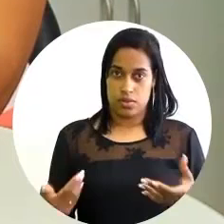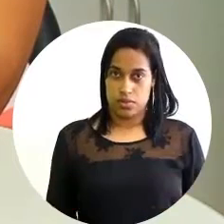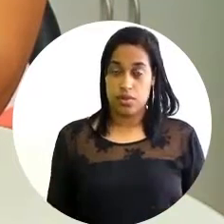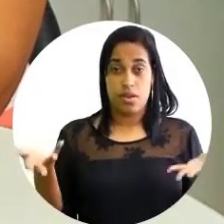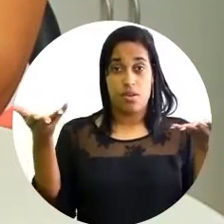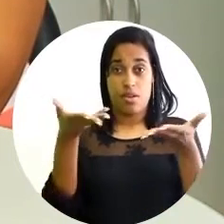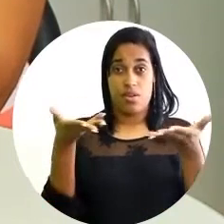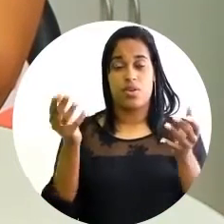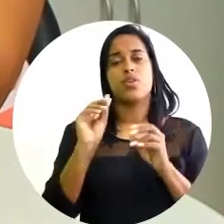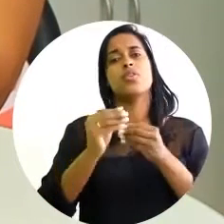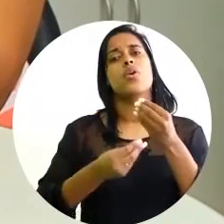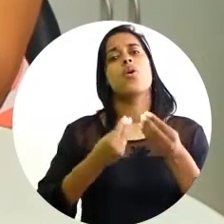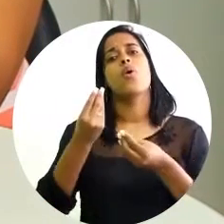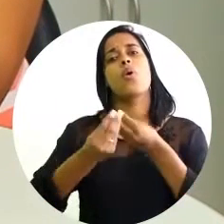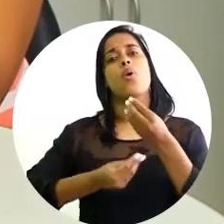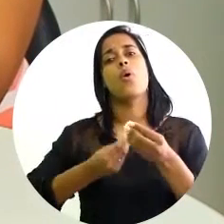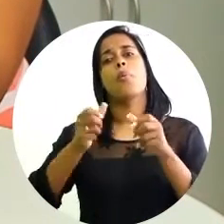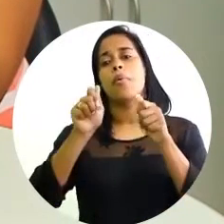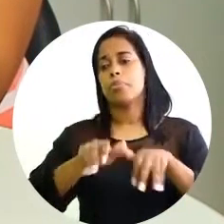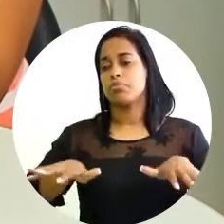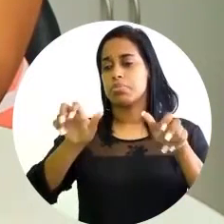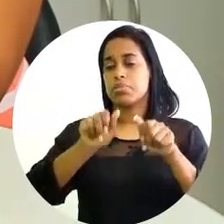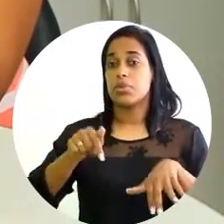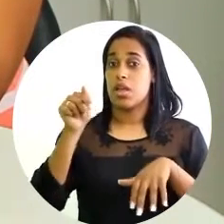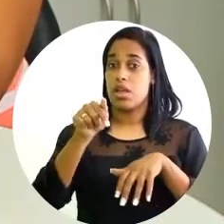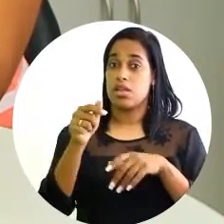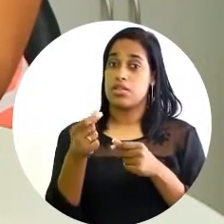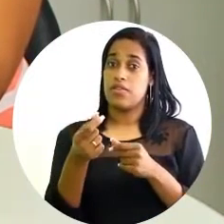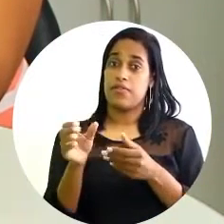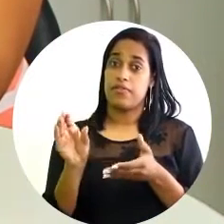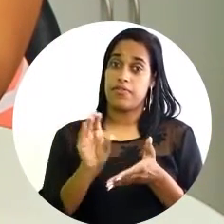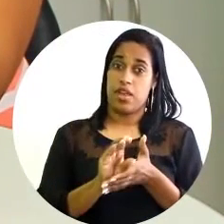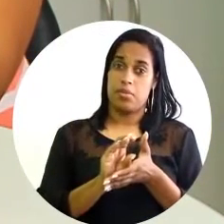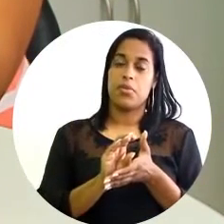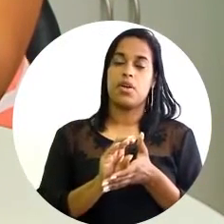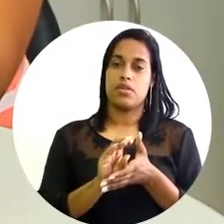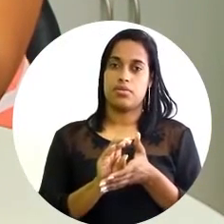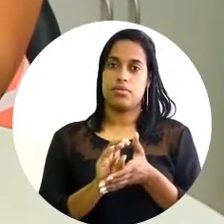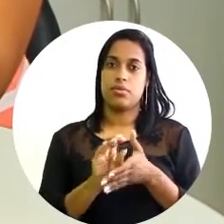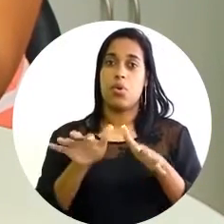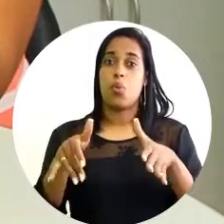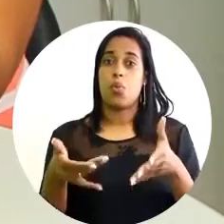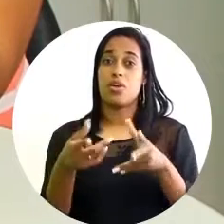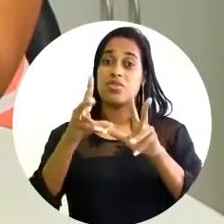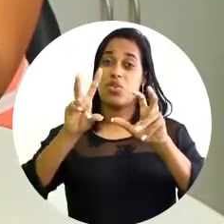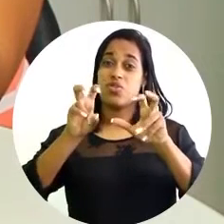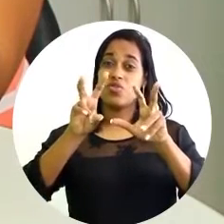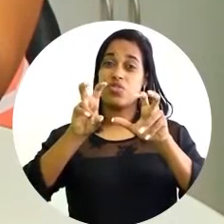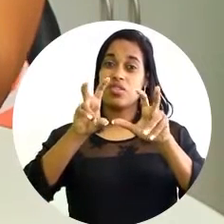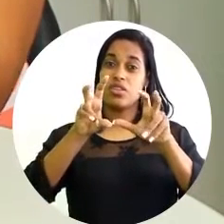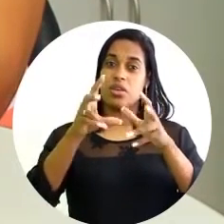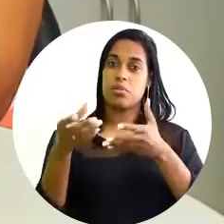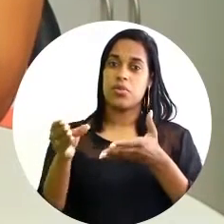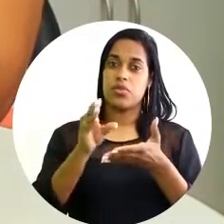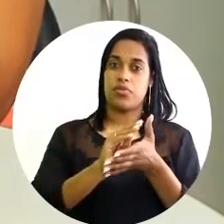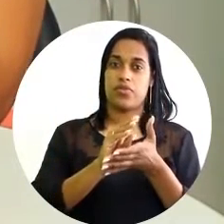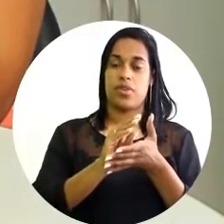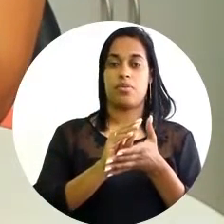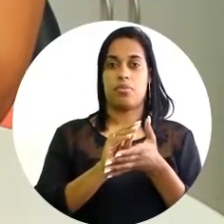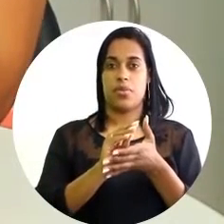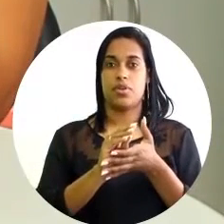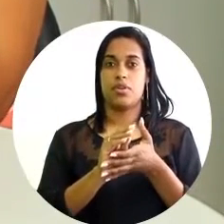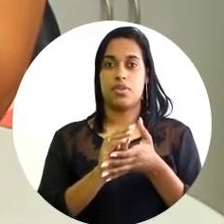federais. Agora, de que forma é que são repassados estes recursos? Quais são os tipos de recursos?